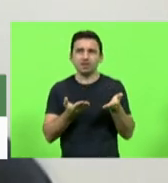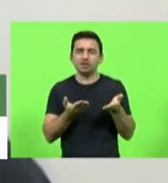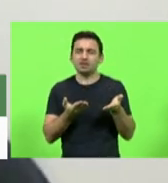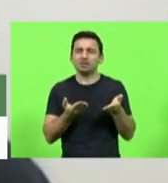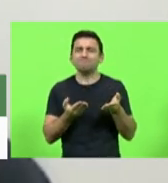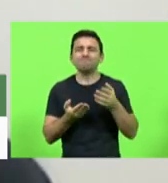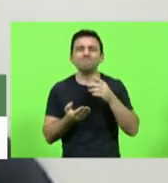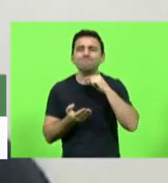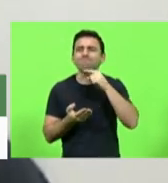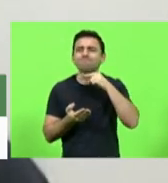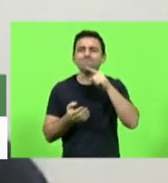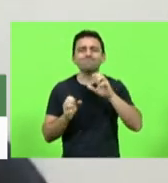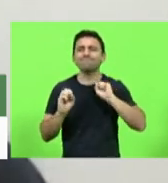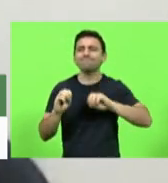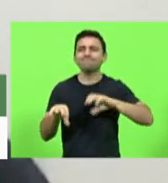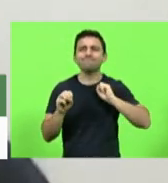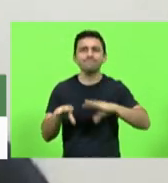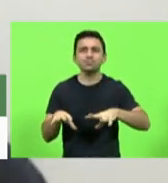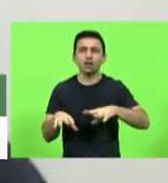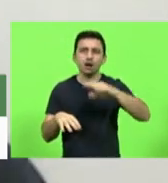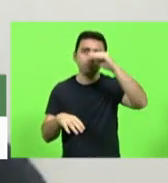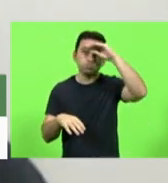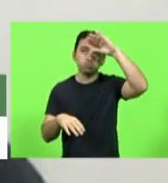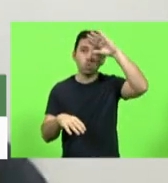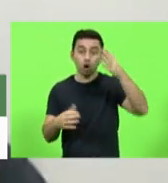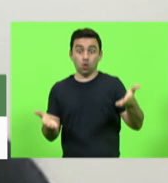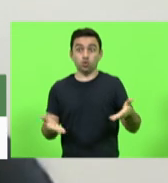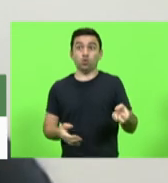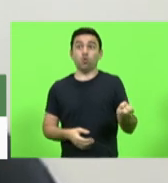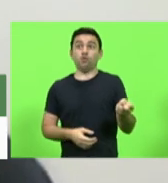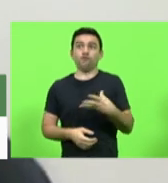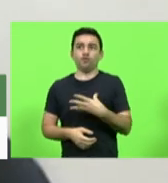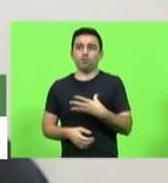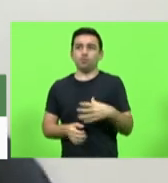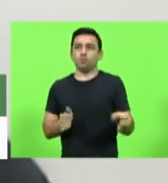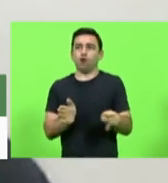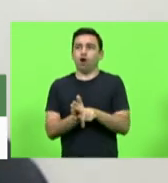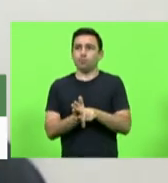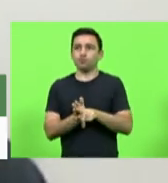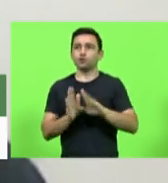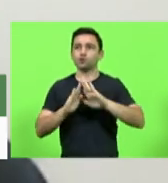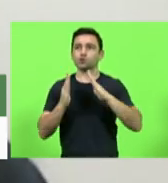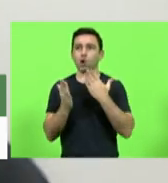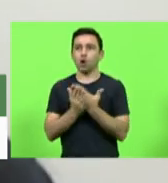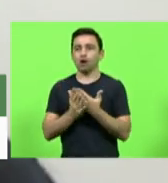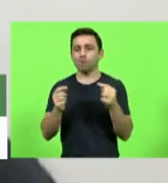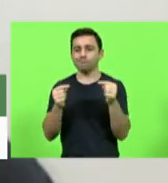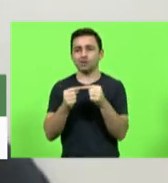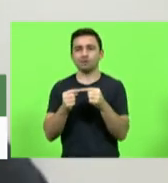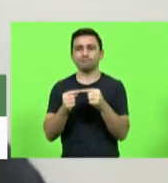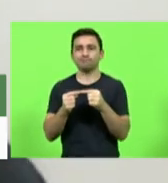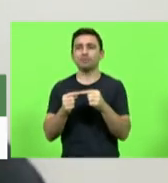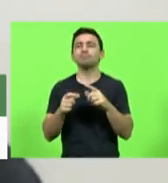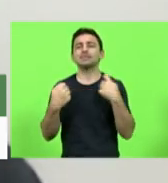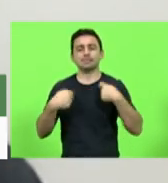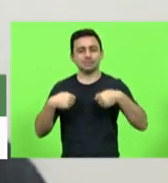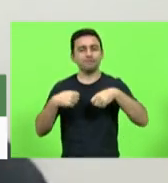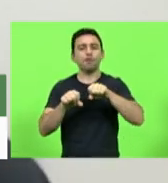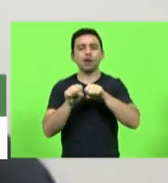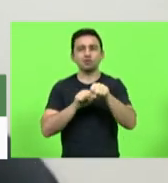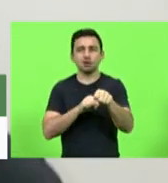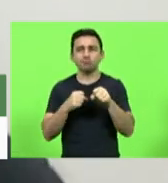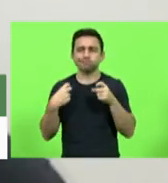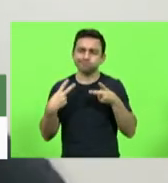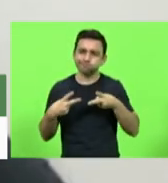conseguem ensinar o conhecimento atual de psicologia escolar. Então, a gente vai precisar também de formação continuada para esses profissionais,